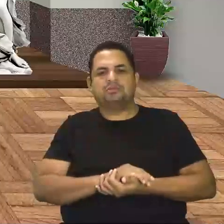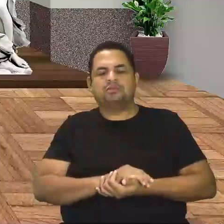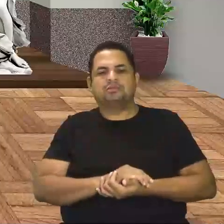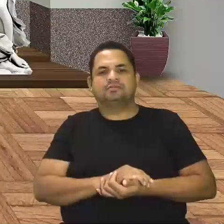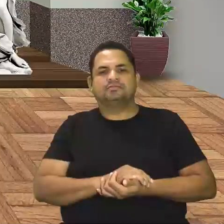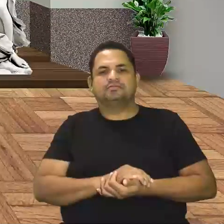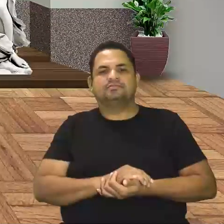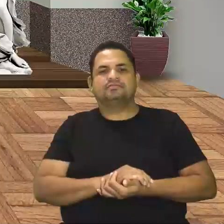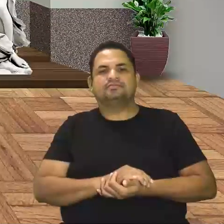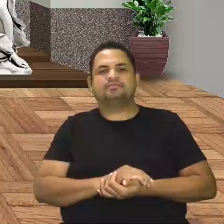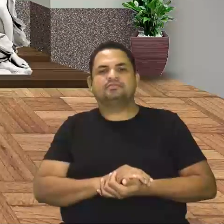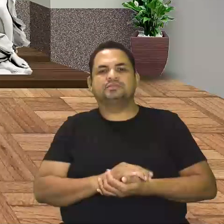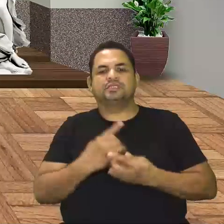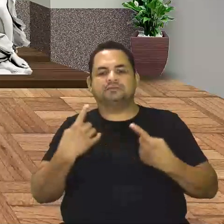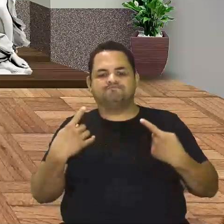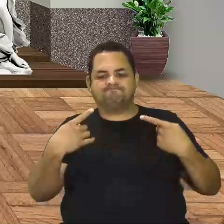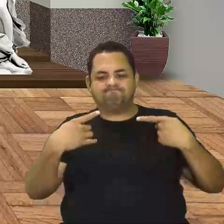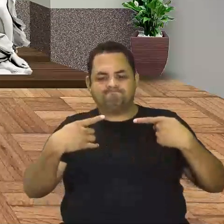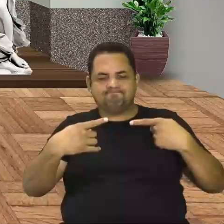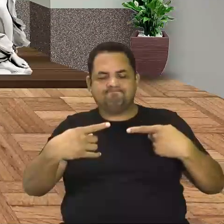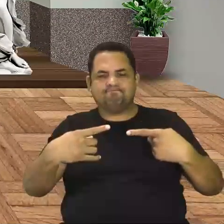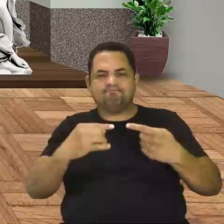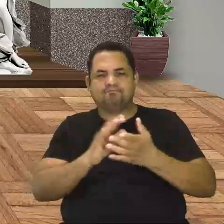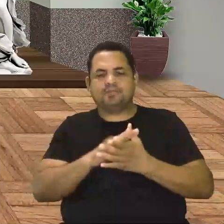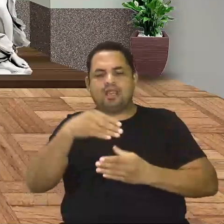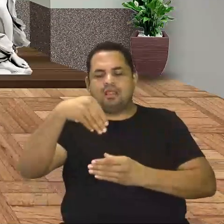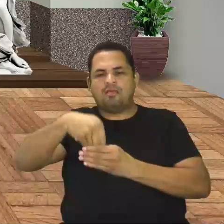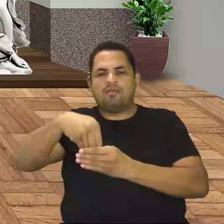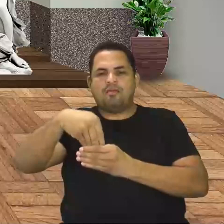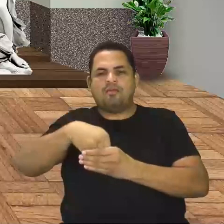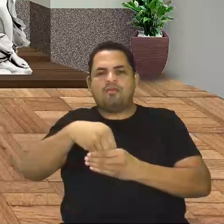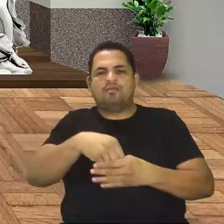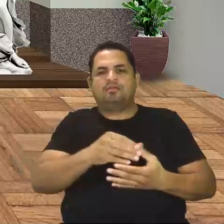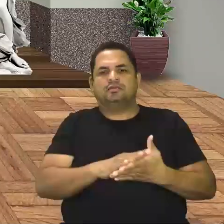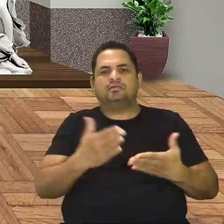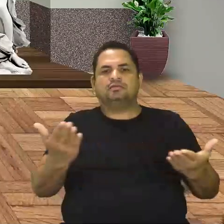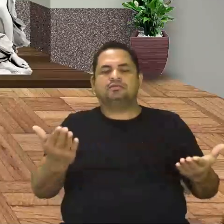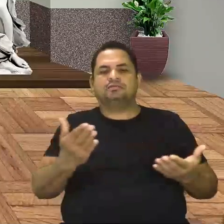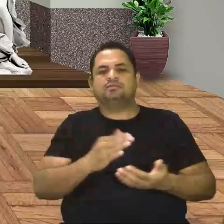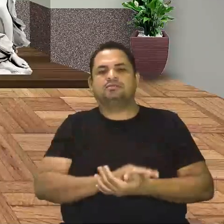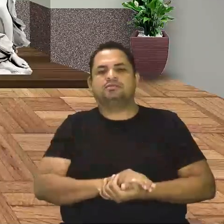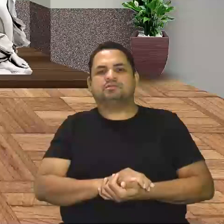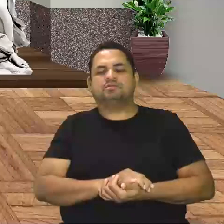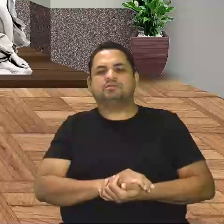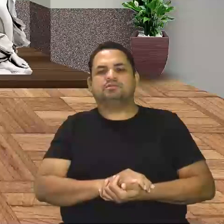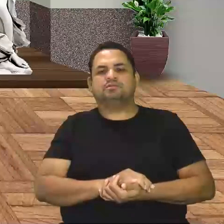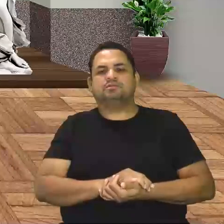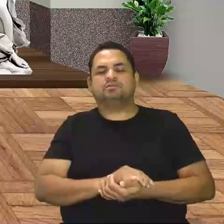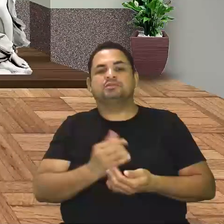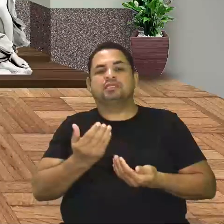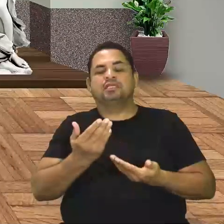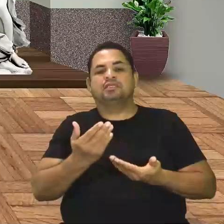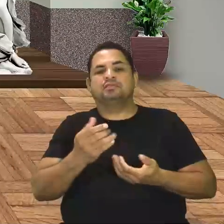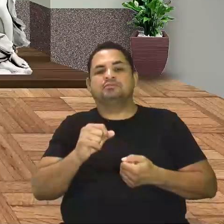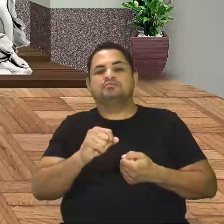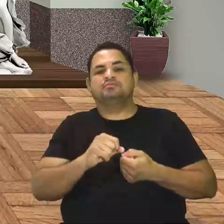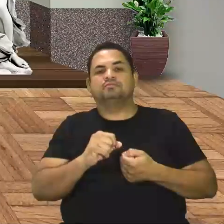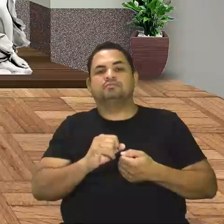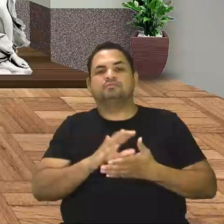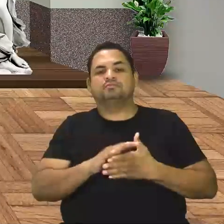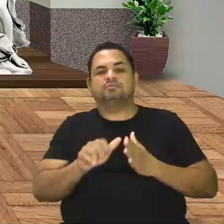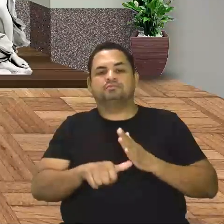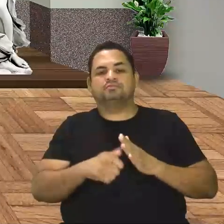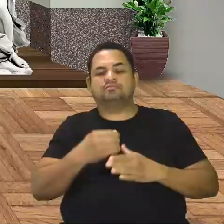Paulo. E eles estão disputando a eleição. E essa disputa da eleição vai fazer com que a